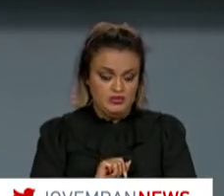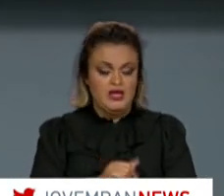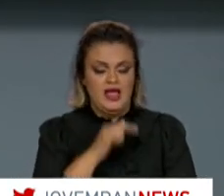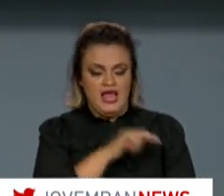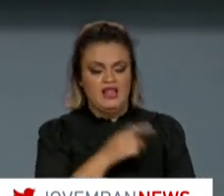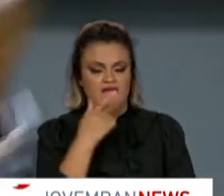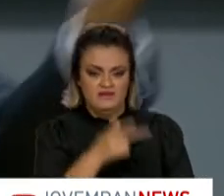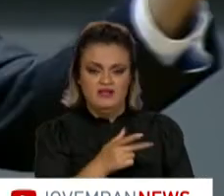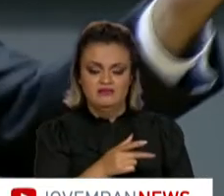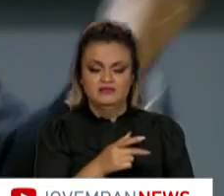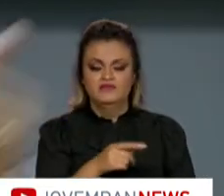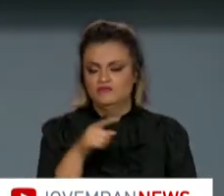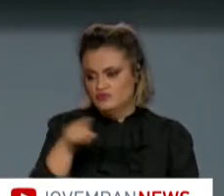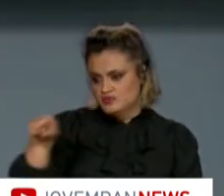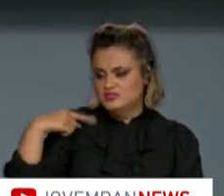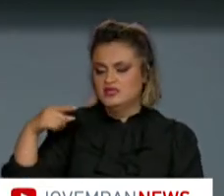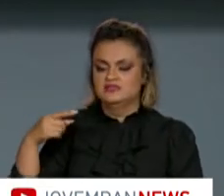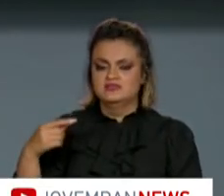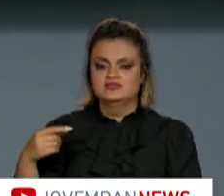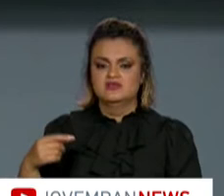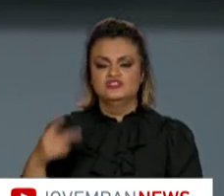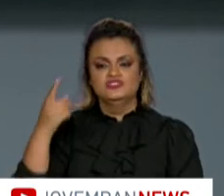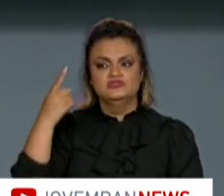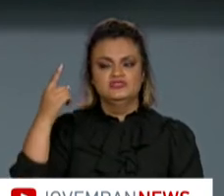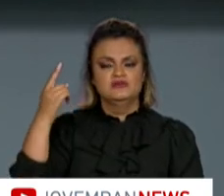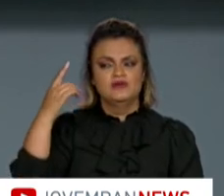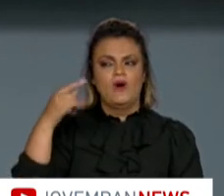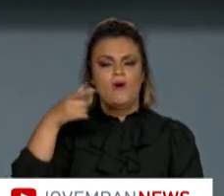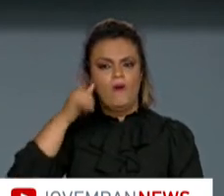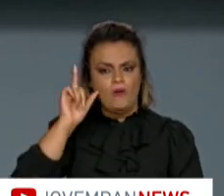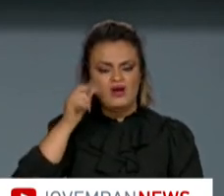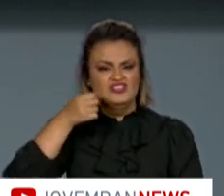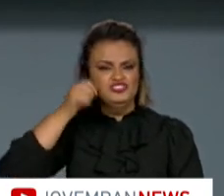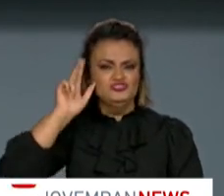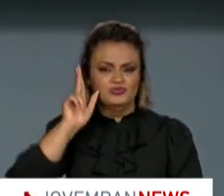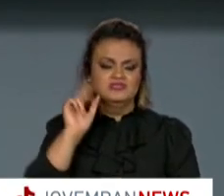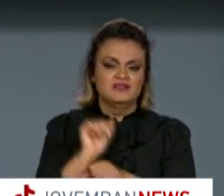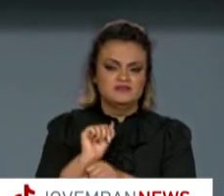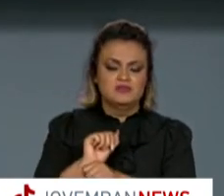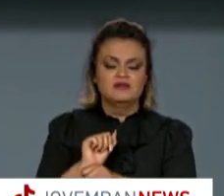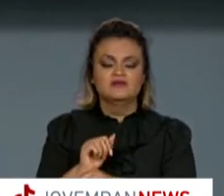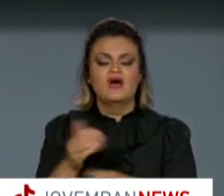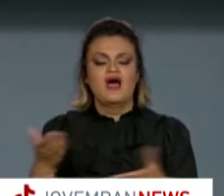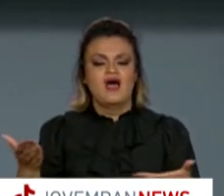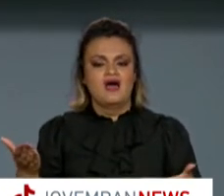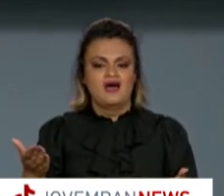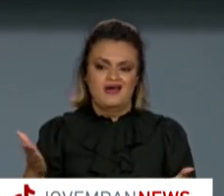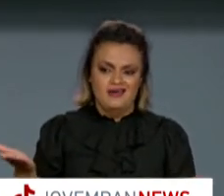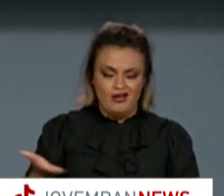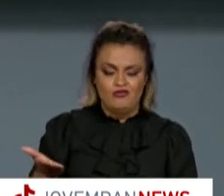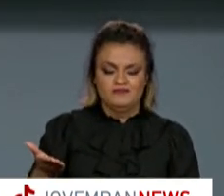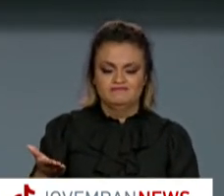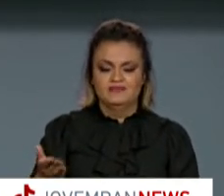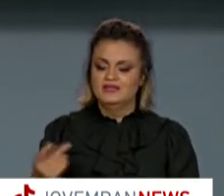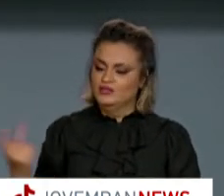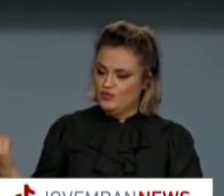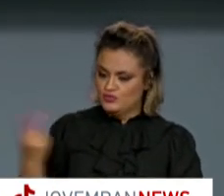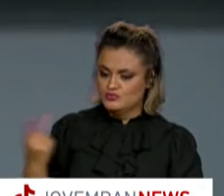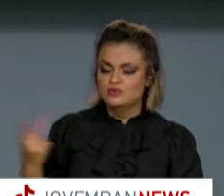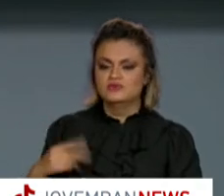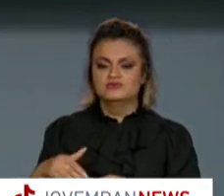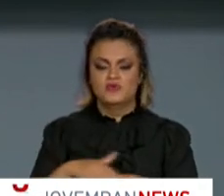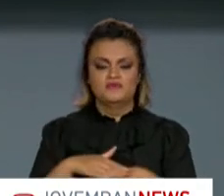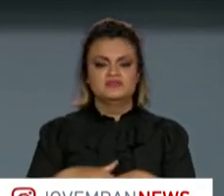anunciar, vocês estavam aqui há dois dias aguardando uma definição, e o que eu e o ministro Alexandre ponderamos